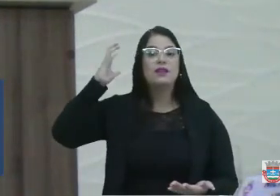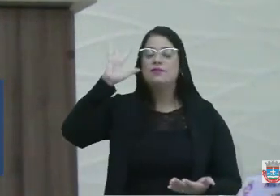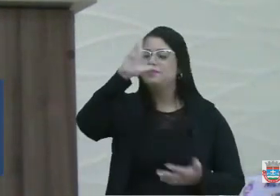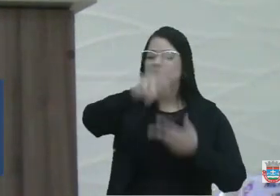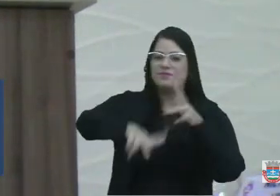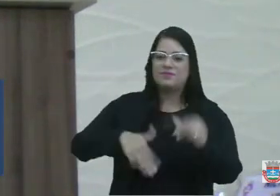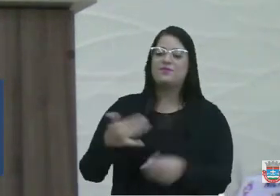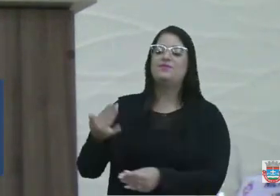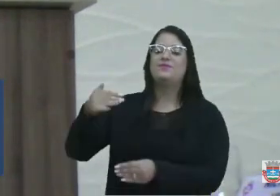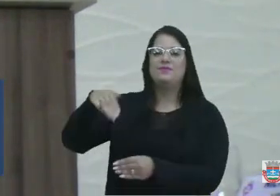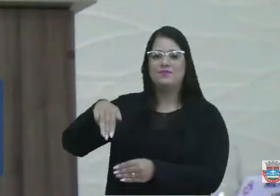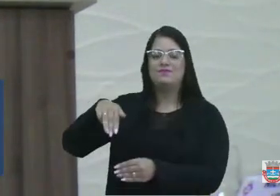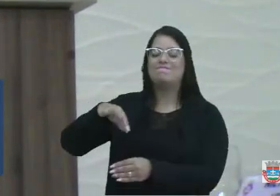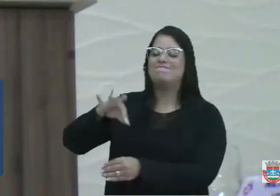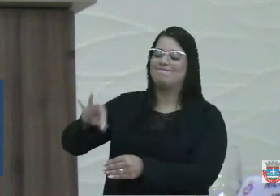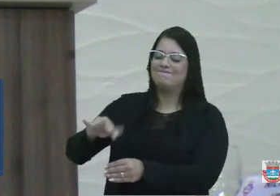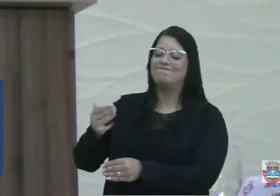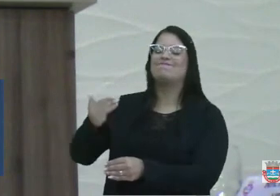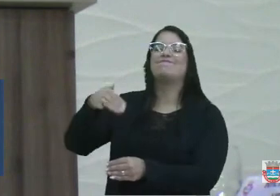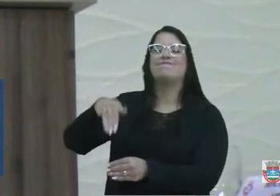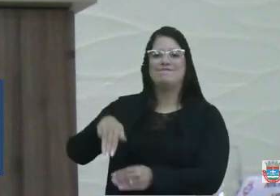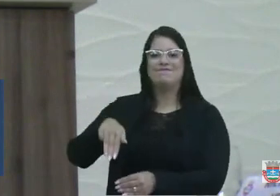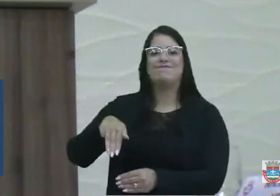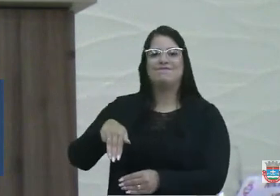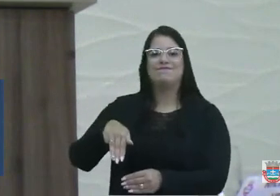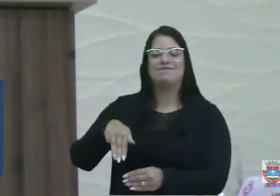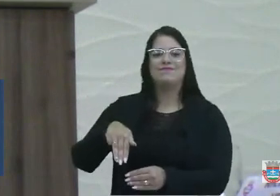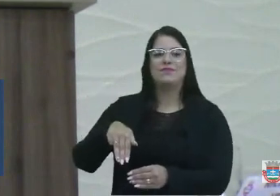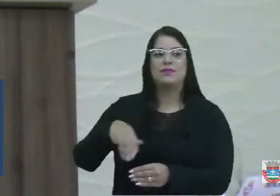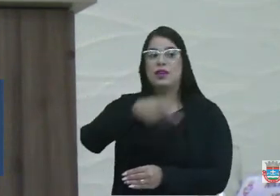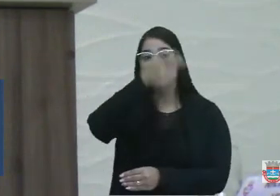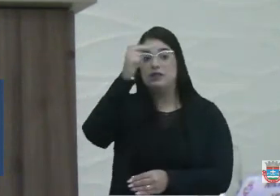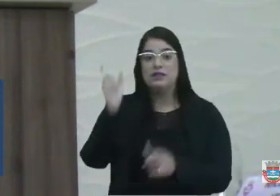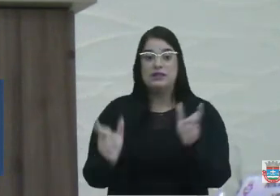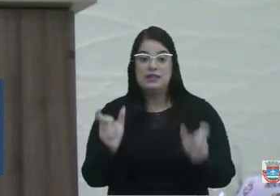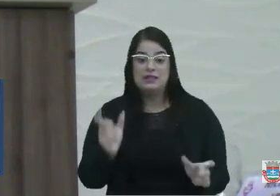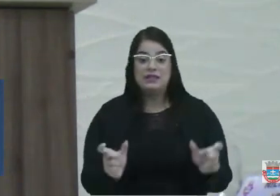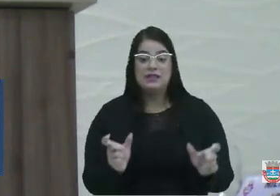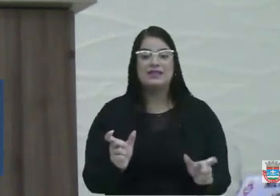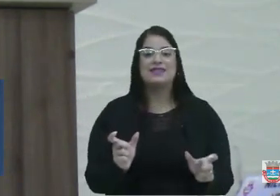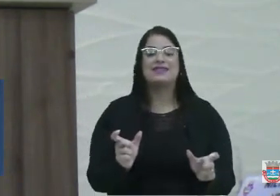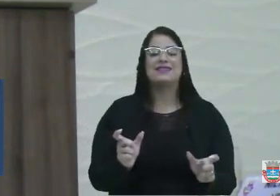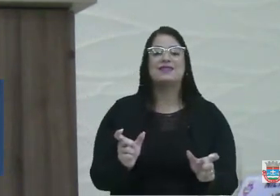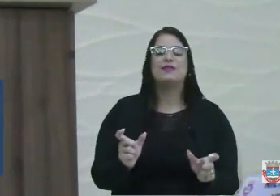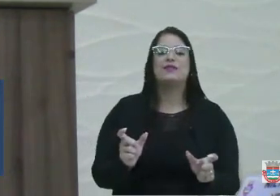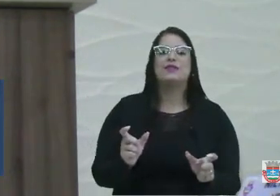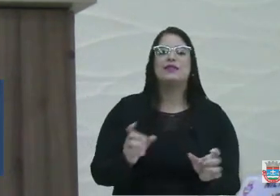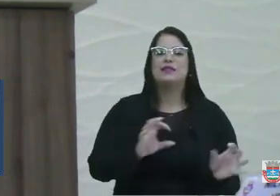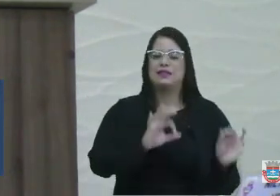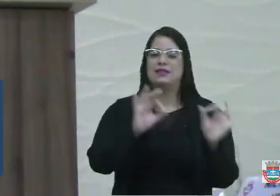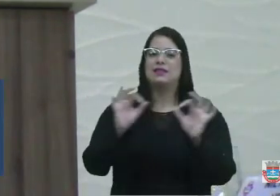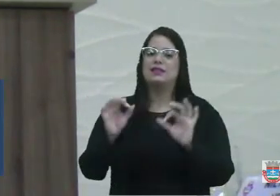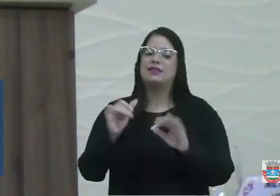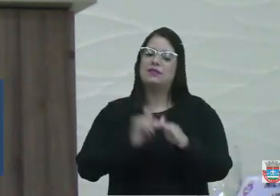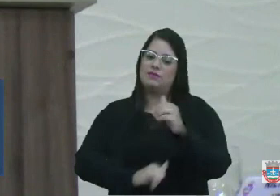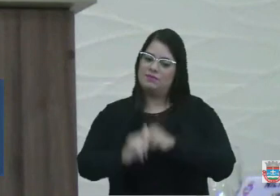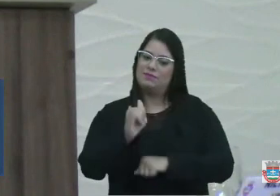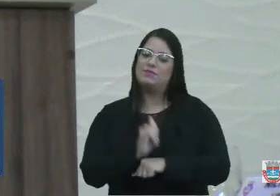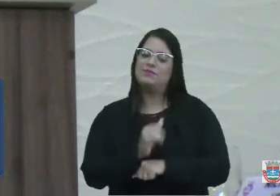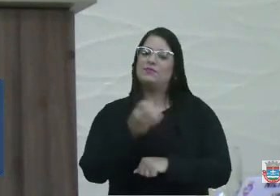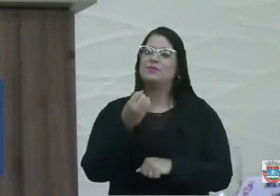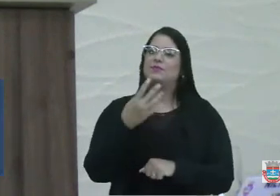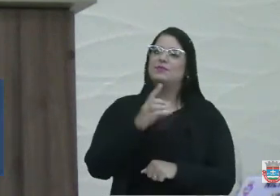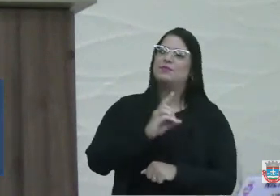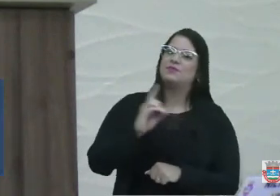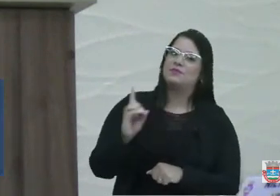São Bento FM, Espírito Santo FM, também os internautas. Um bom dia a todos os plantonistas do hospital. Bom dia, dona